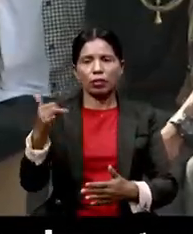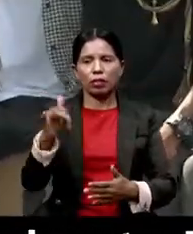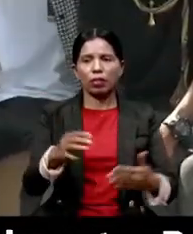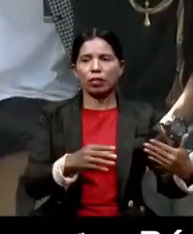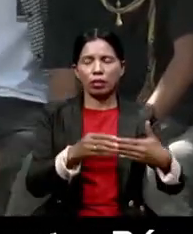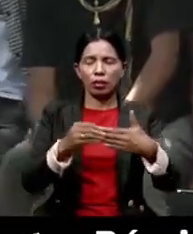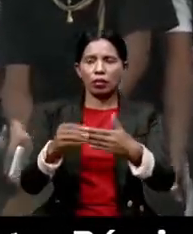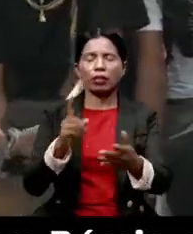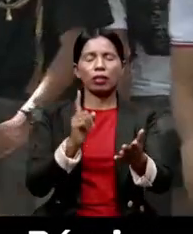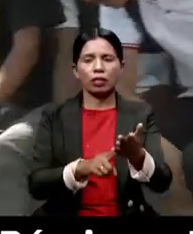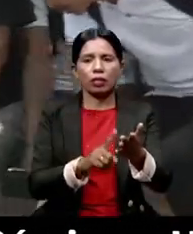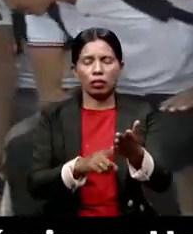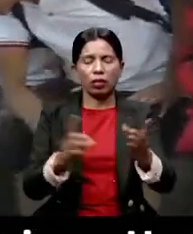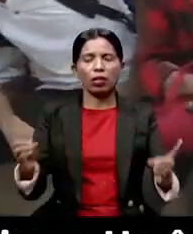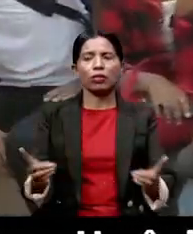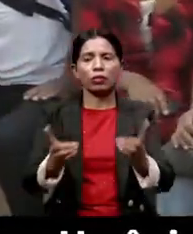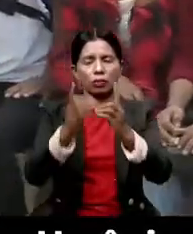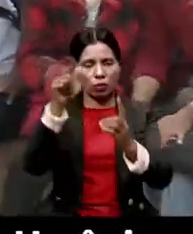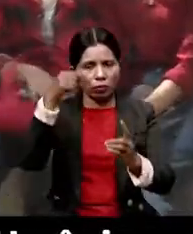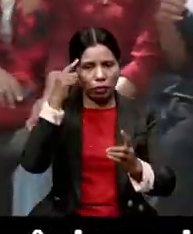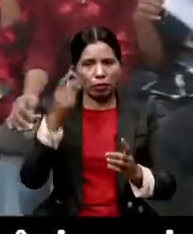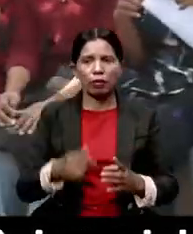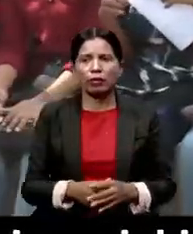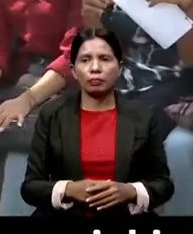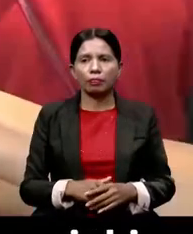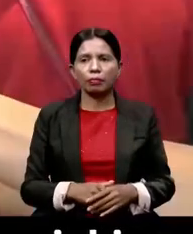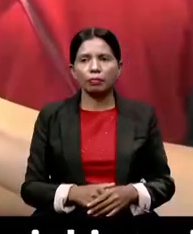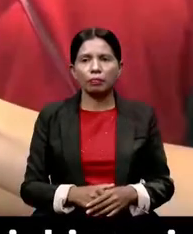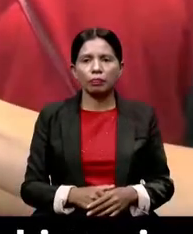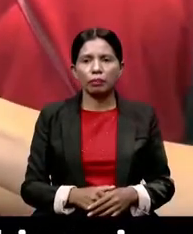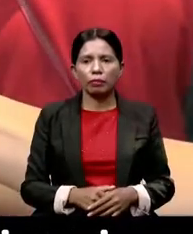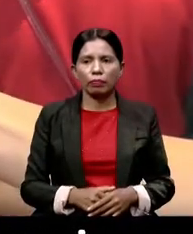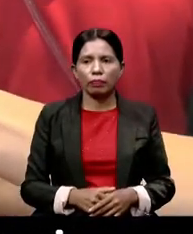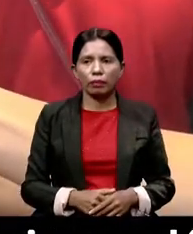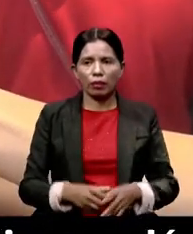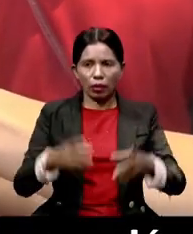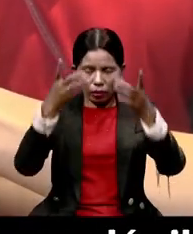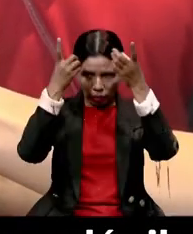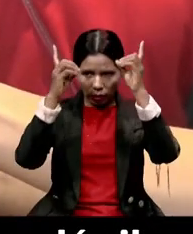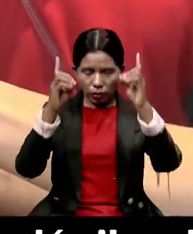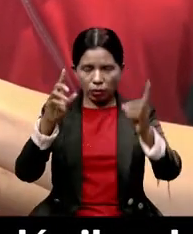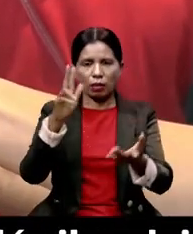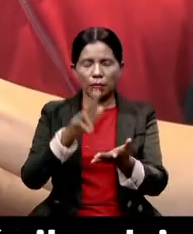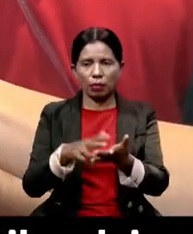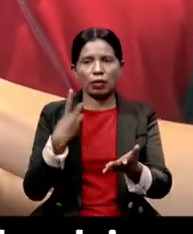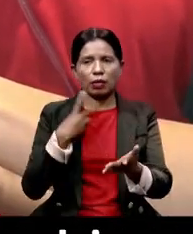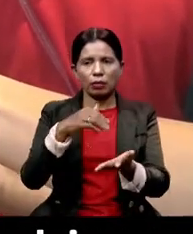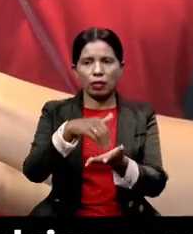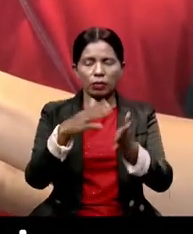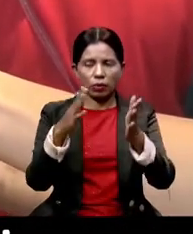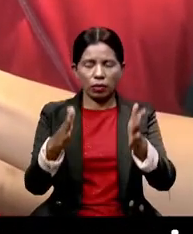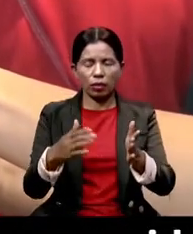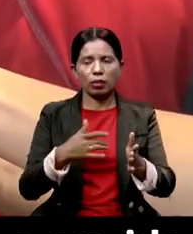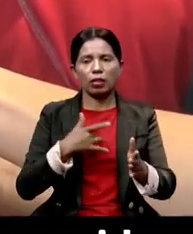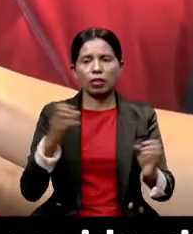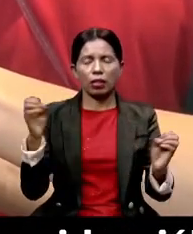organiza protesto contra o governo. Assim, com certeza que a decisão não é aprovada, mas a mim, estudante, lamenta na fatia